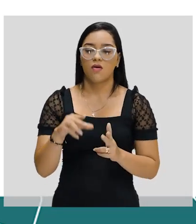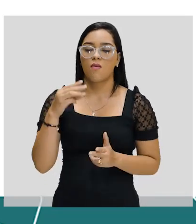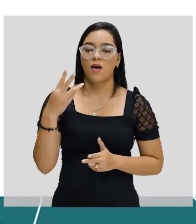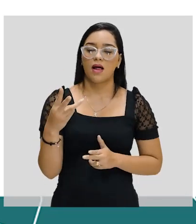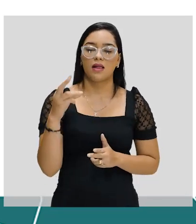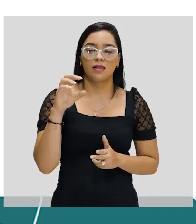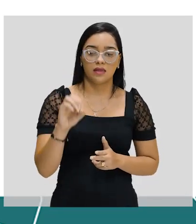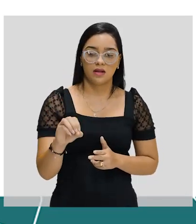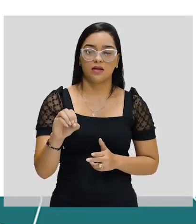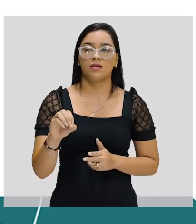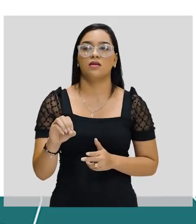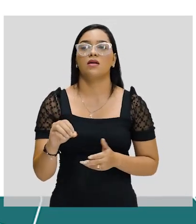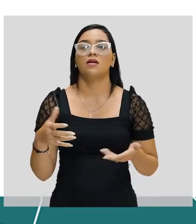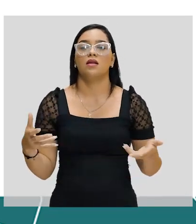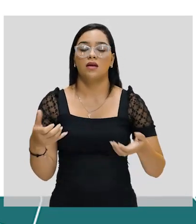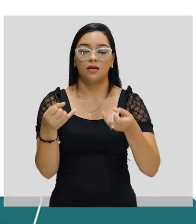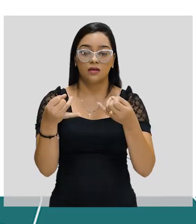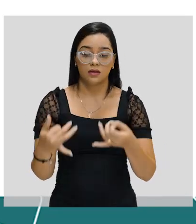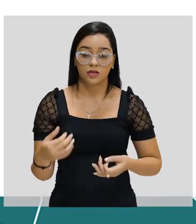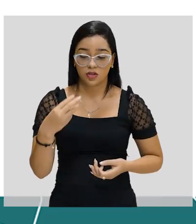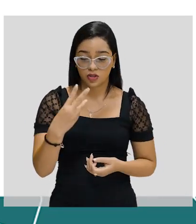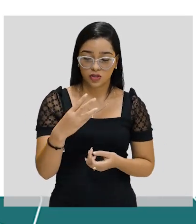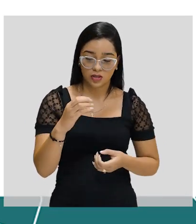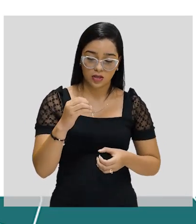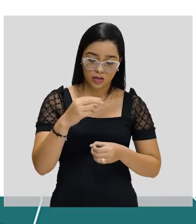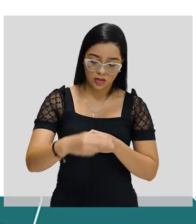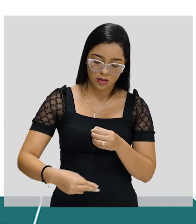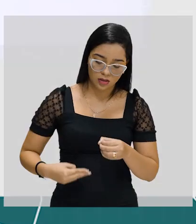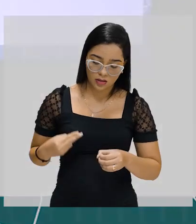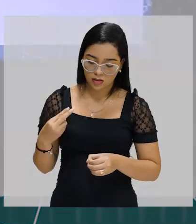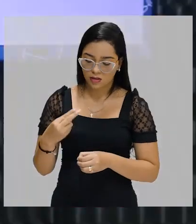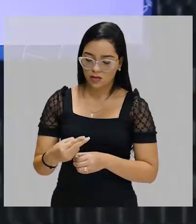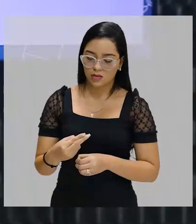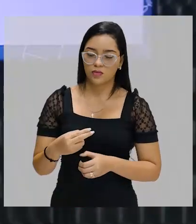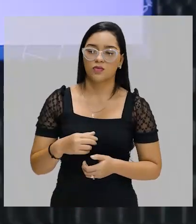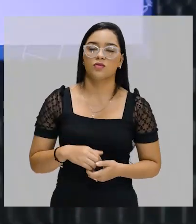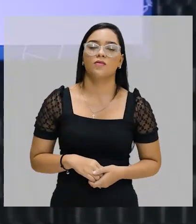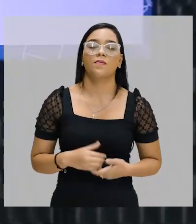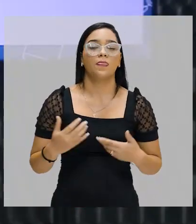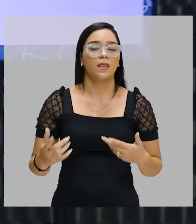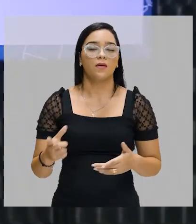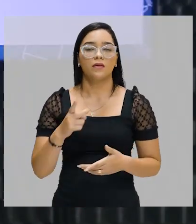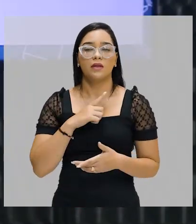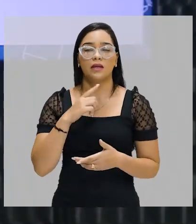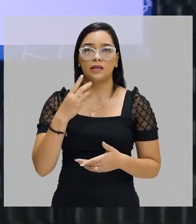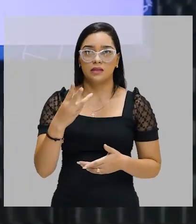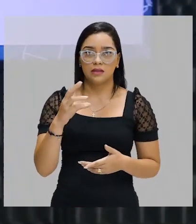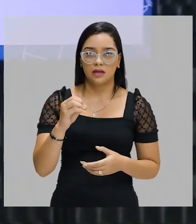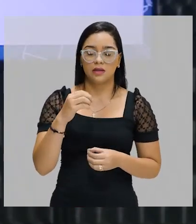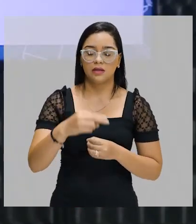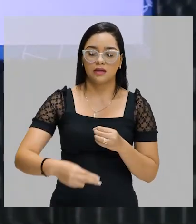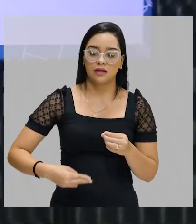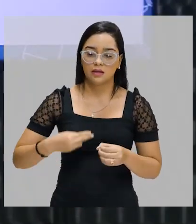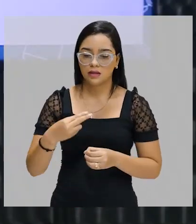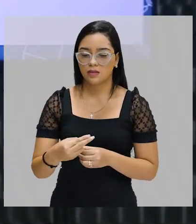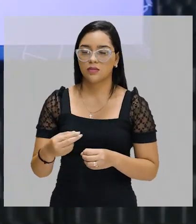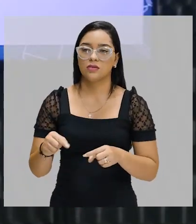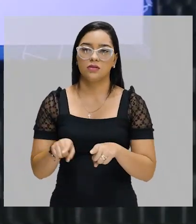30. Nós estamos falando, então, de 30 nêutrons. Tá certo? Então, eu tenho 30 nêutrons, eu